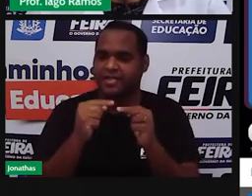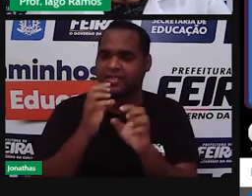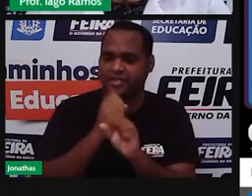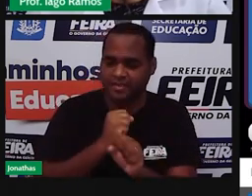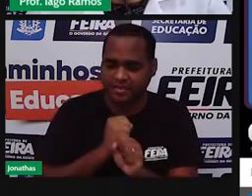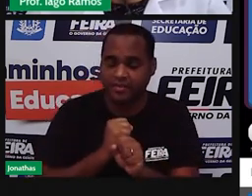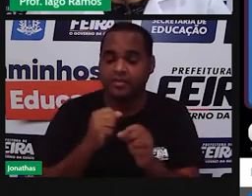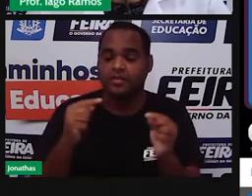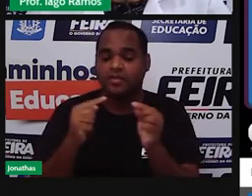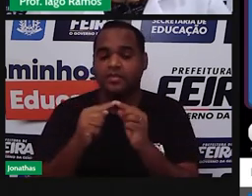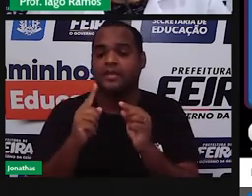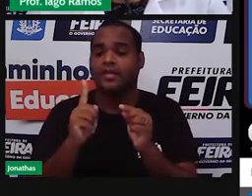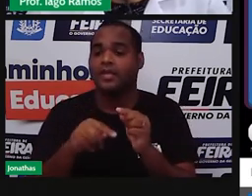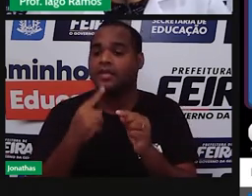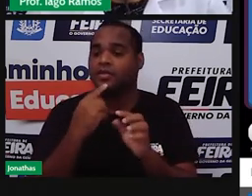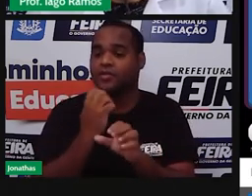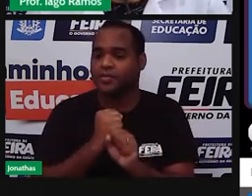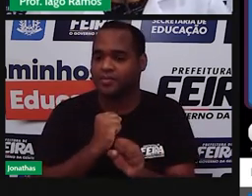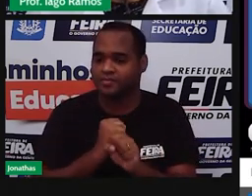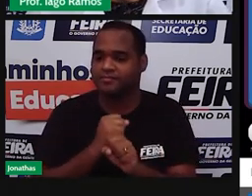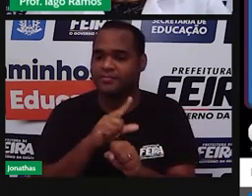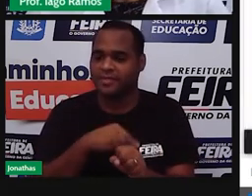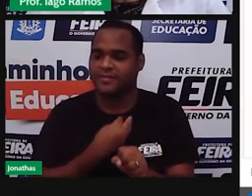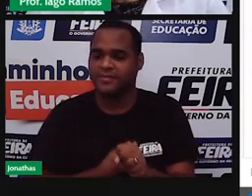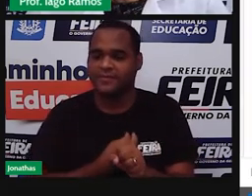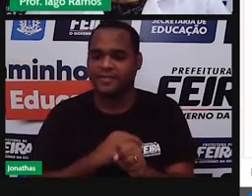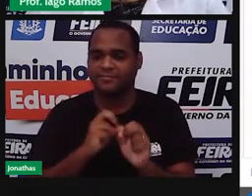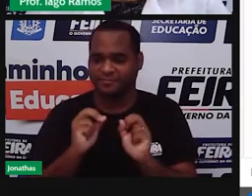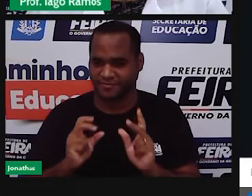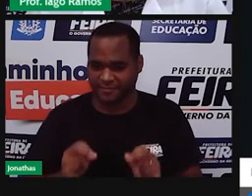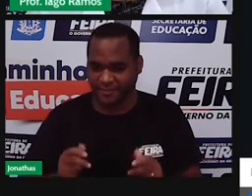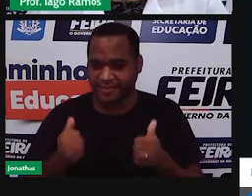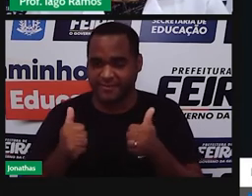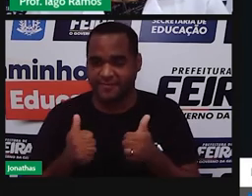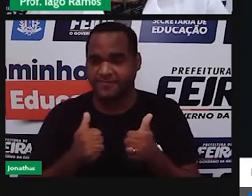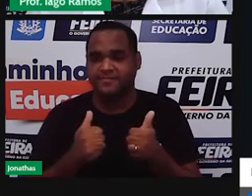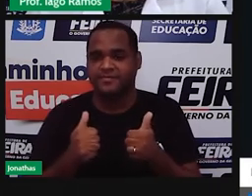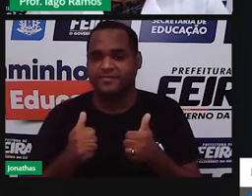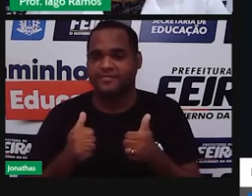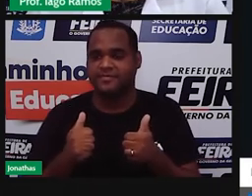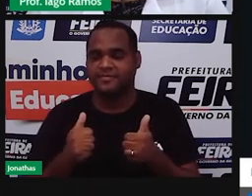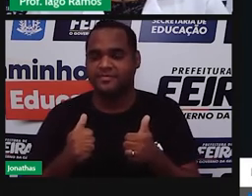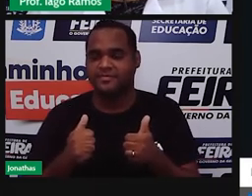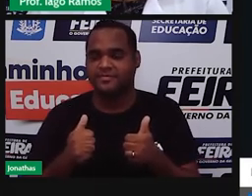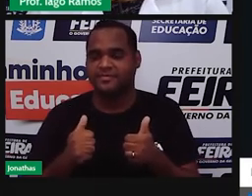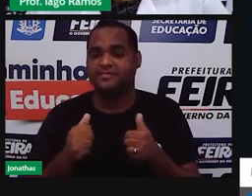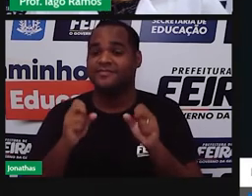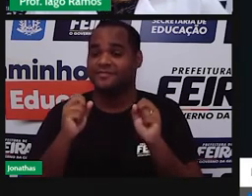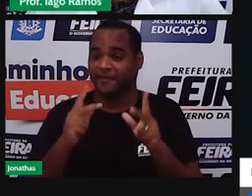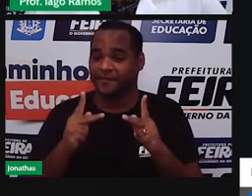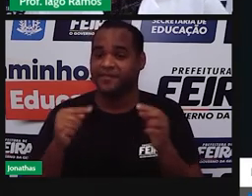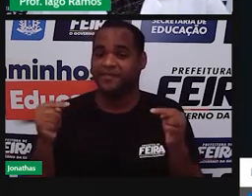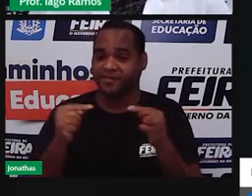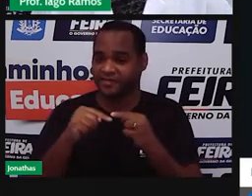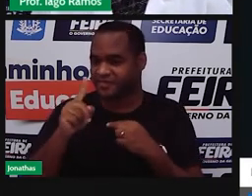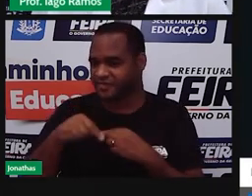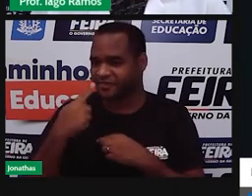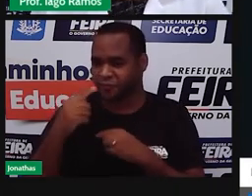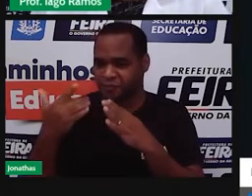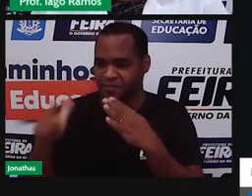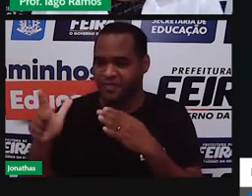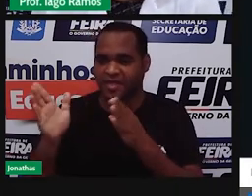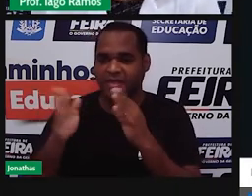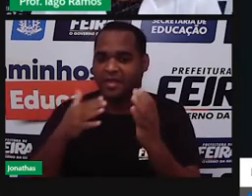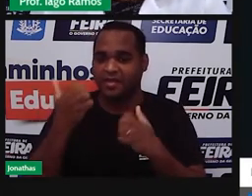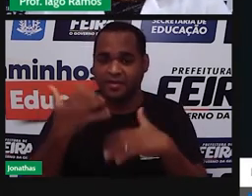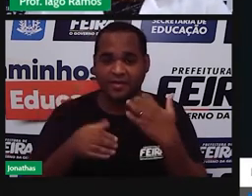somar números inteiros. Valeu? Bom, é isso aí. Espero que